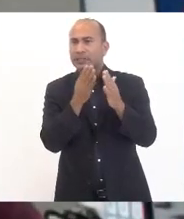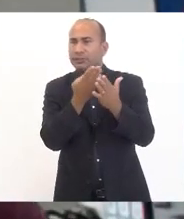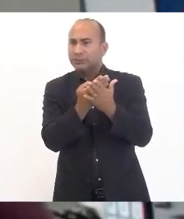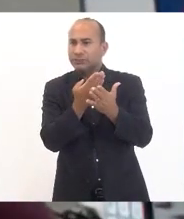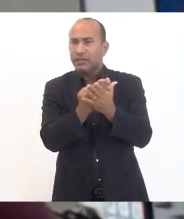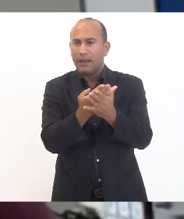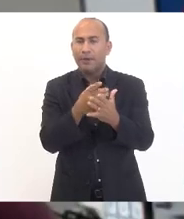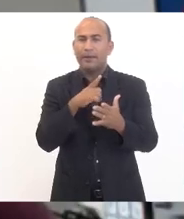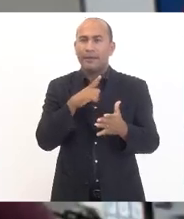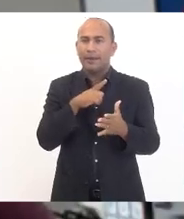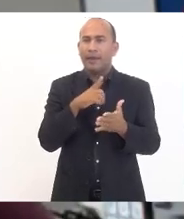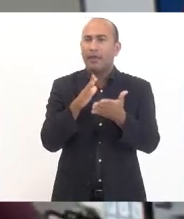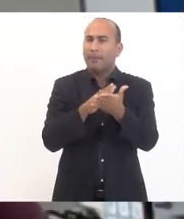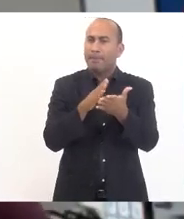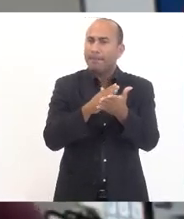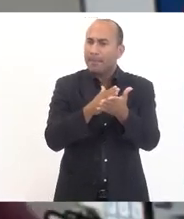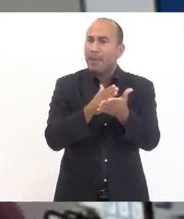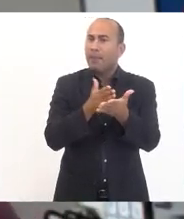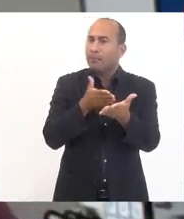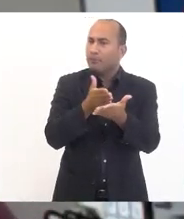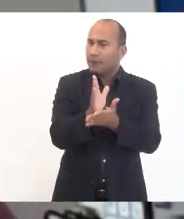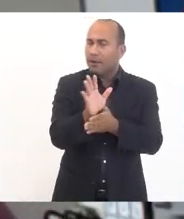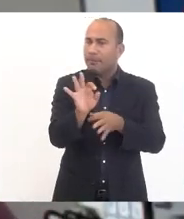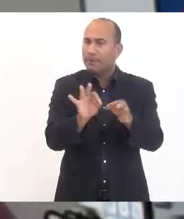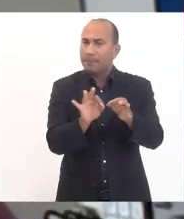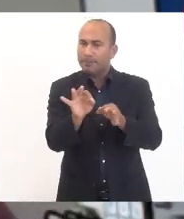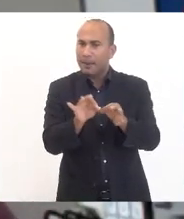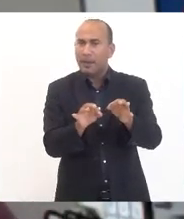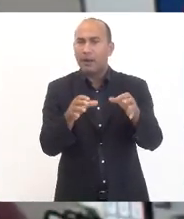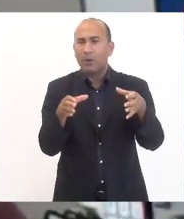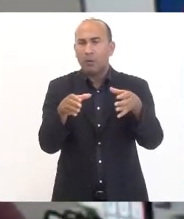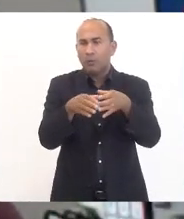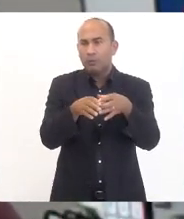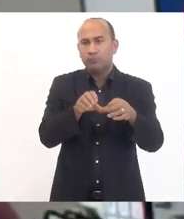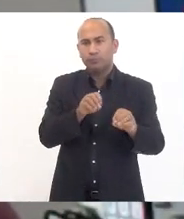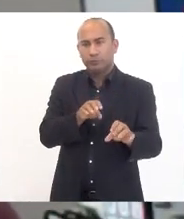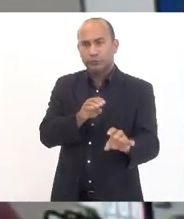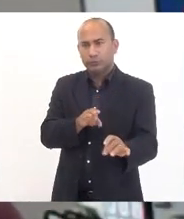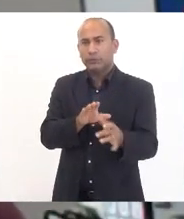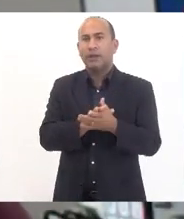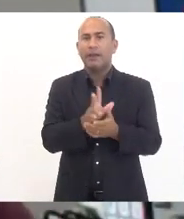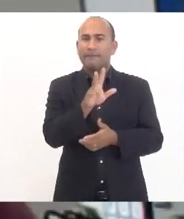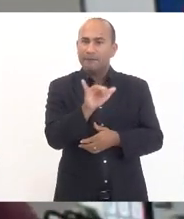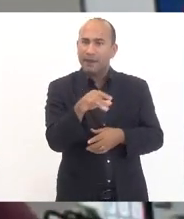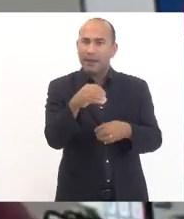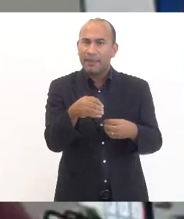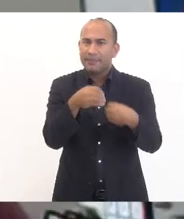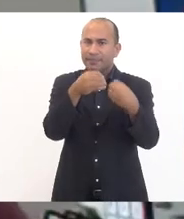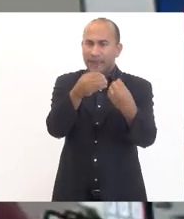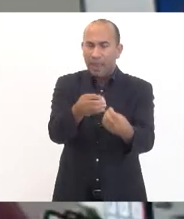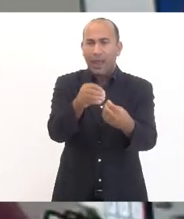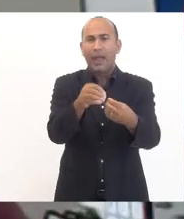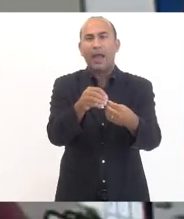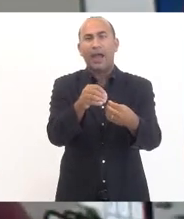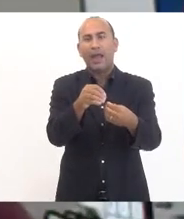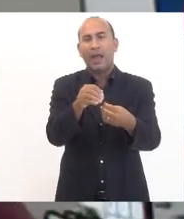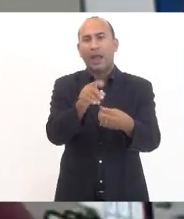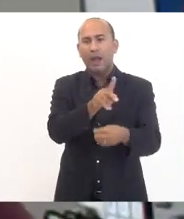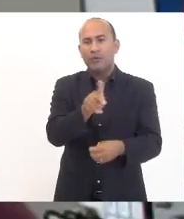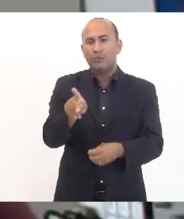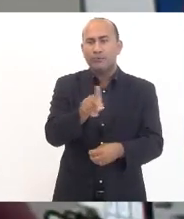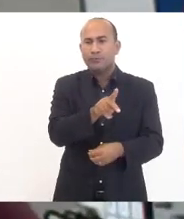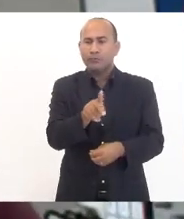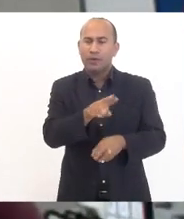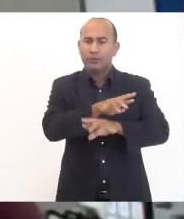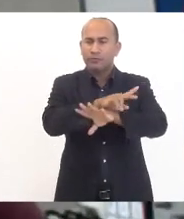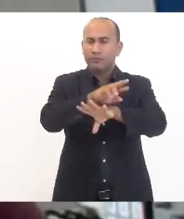cartilha aprovada, construída no âmbito da Comissão de Educação, que vai dar aos professores de diferentes